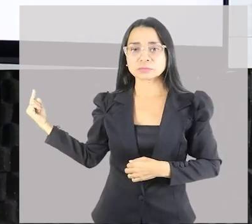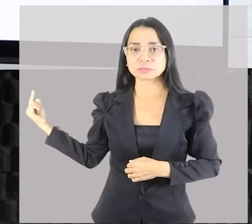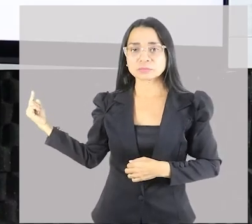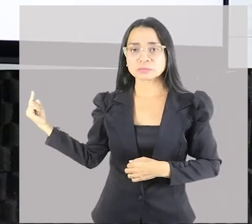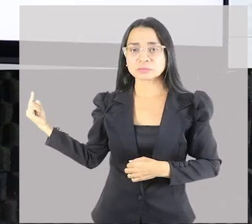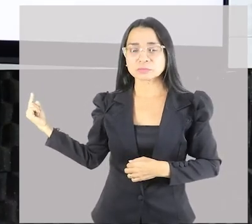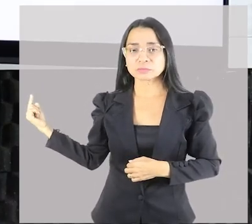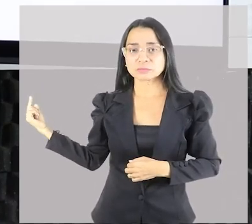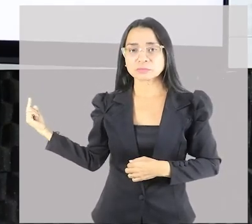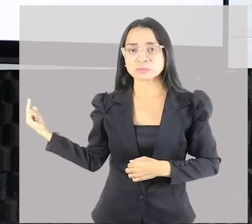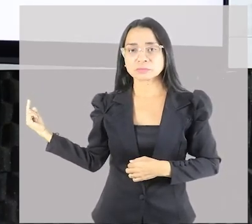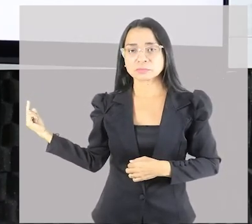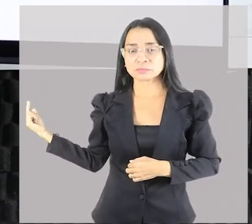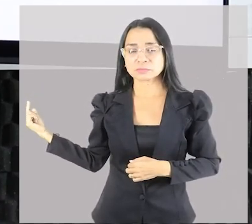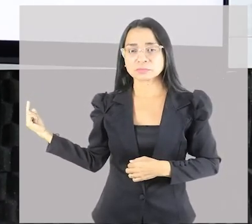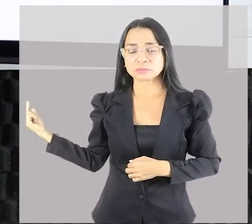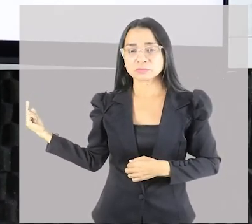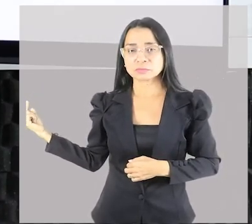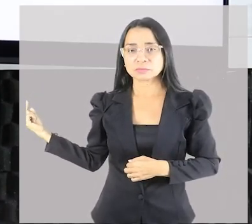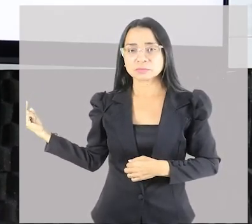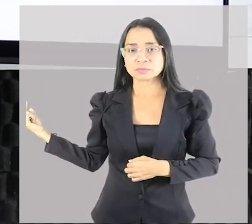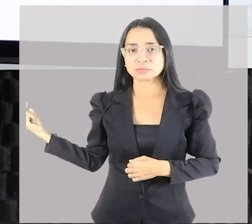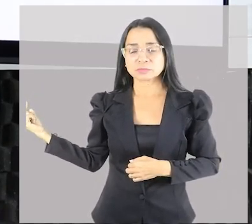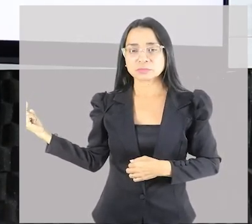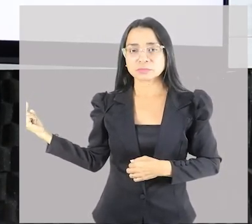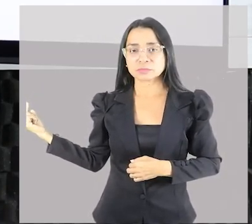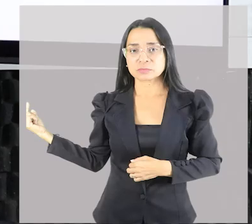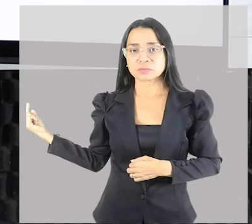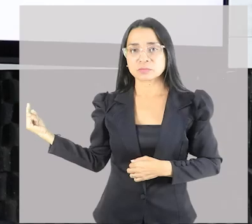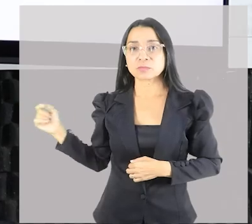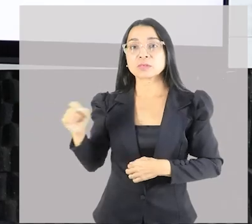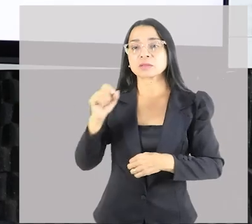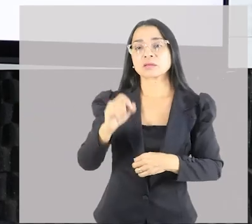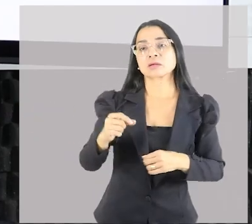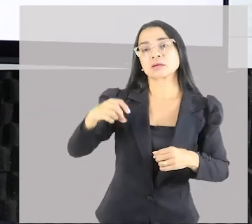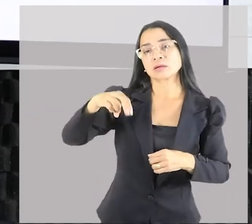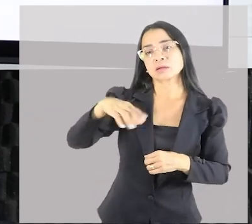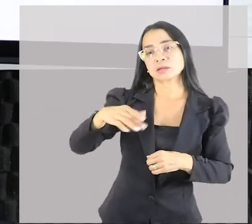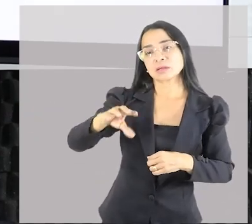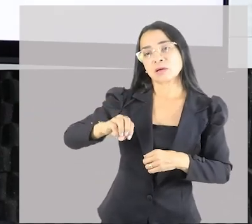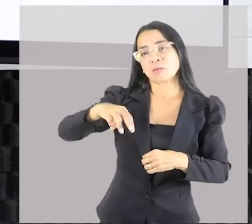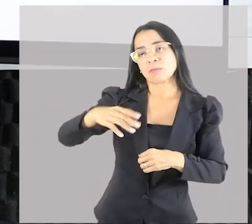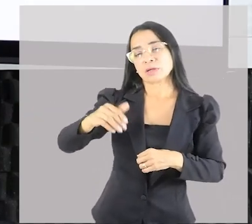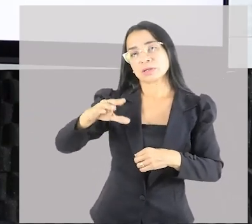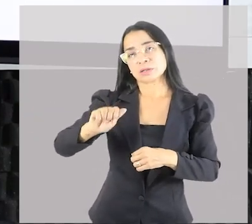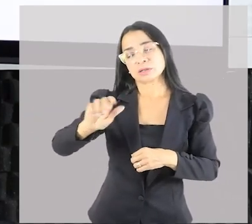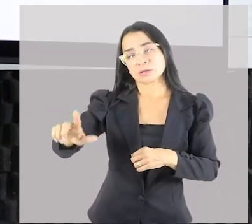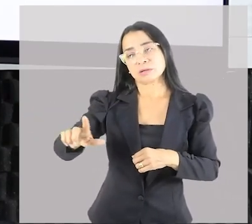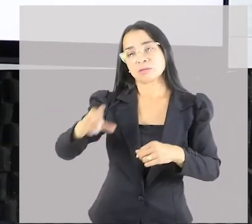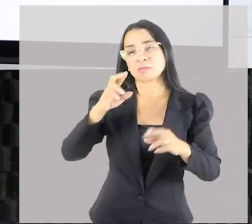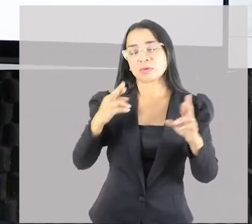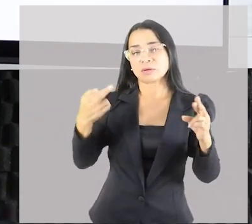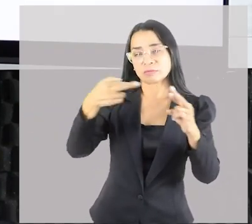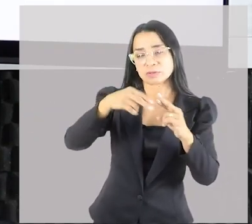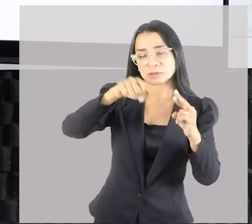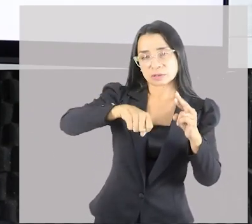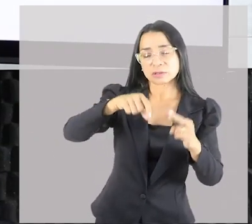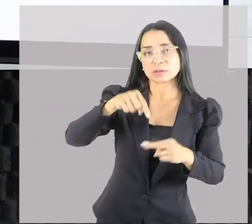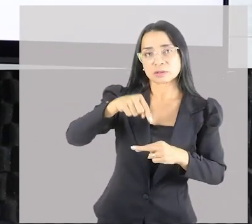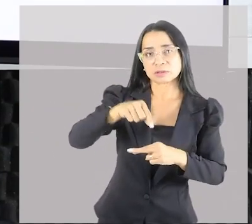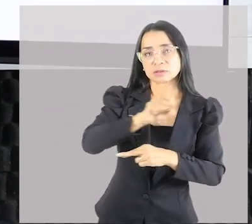Antônio, São Pedro, São João e São Marçal, que é uma referência daqui de São Luís, no dia 29